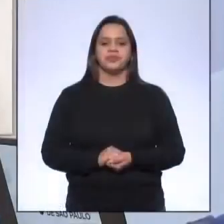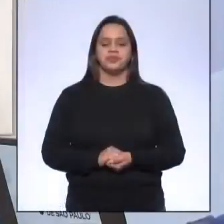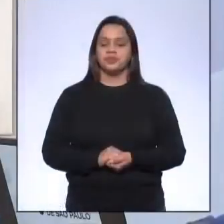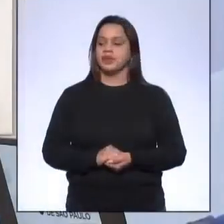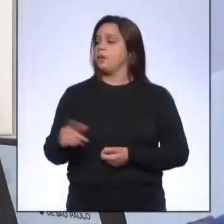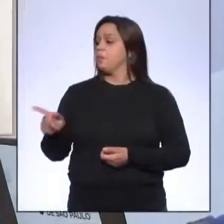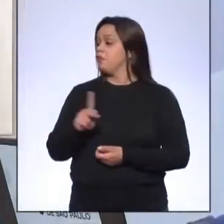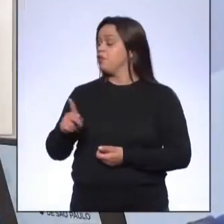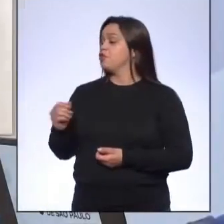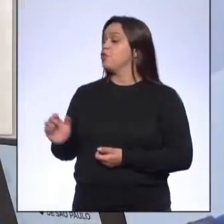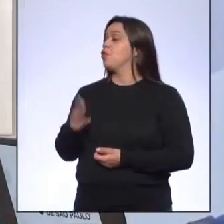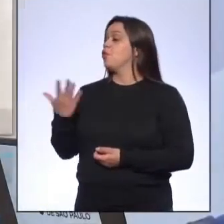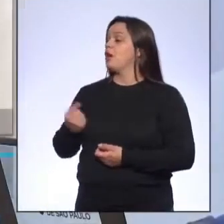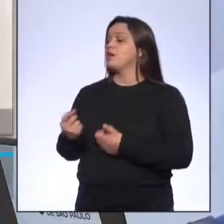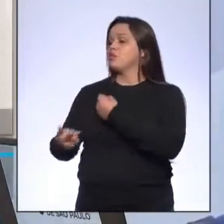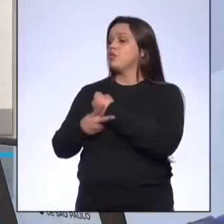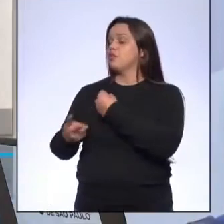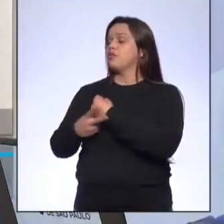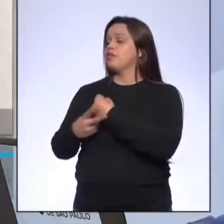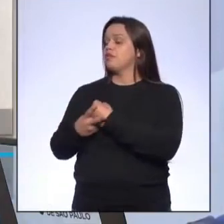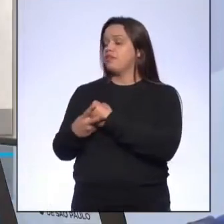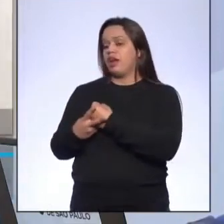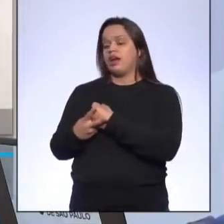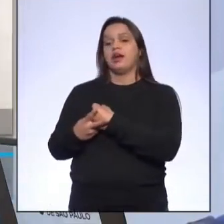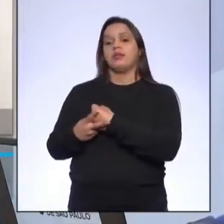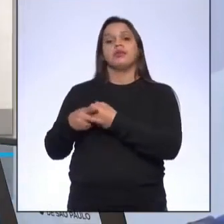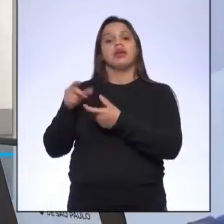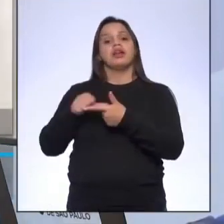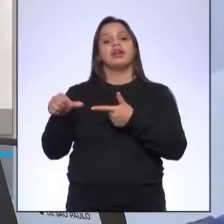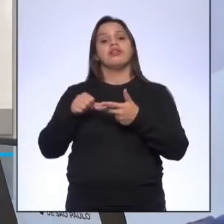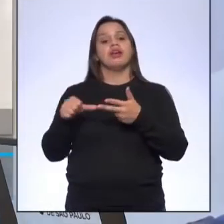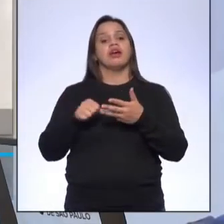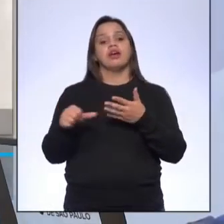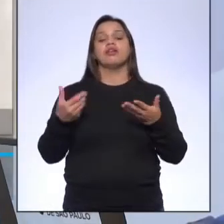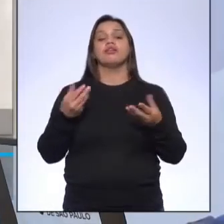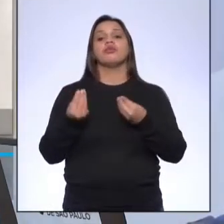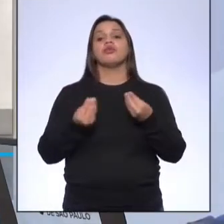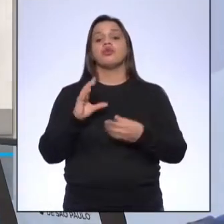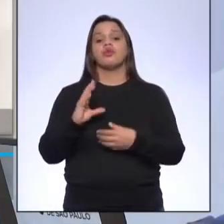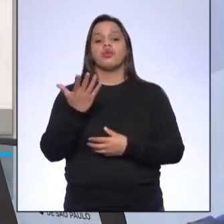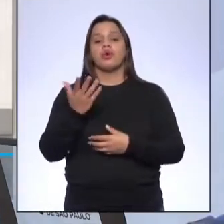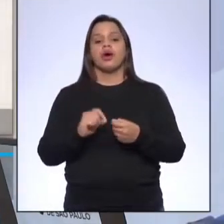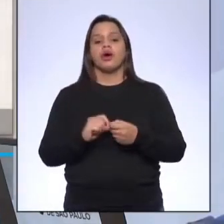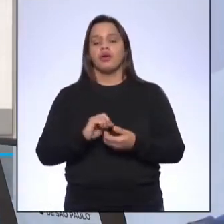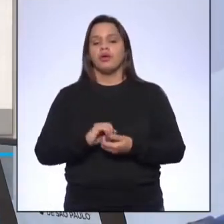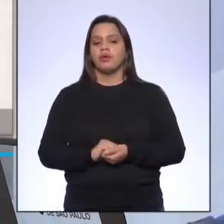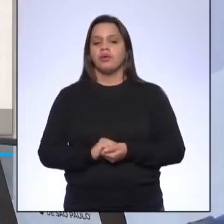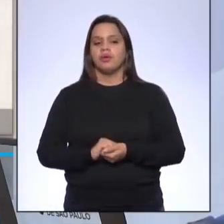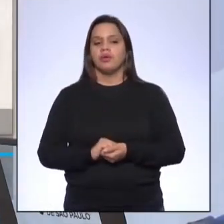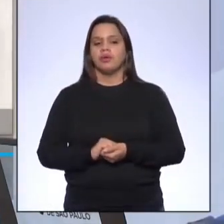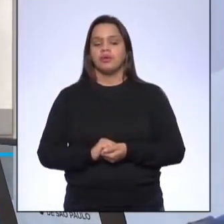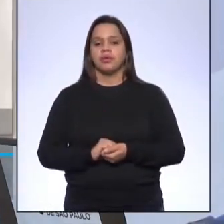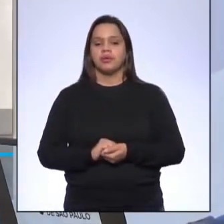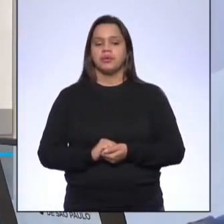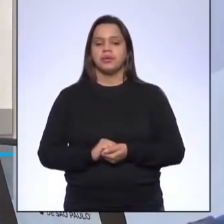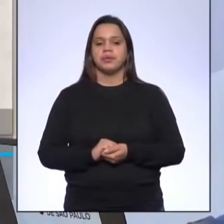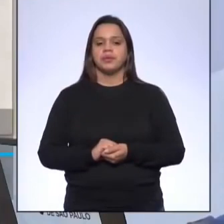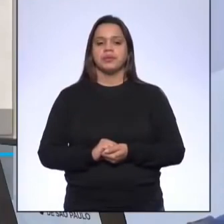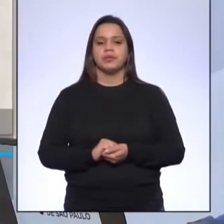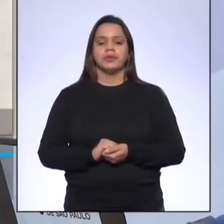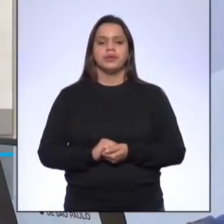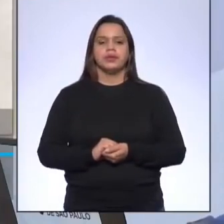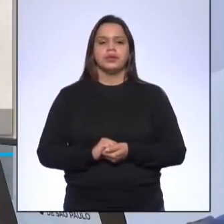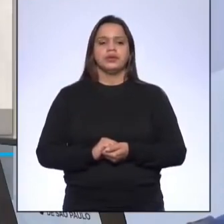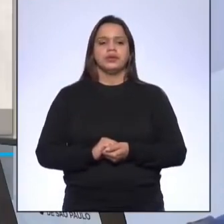Teacher, quais foram os verbos que eles grifaram na primeira frase? Brumadinho, landslide, killed 9 people and destroyed the village of